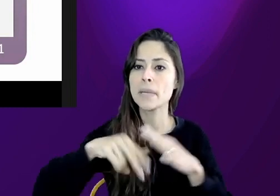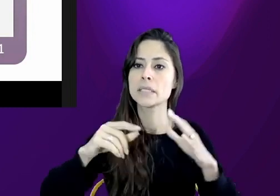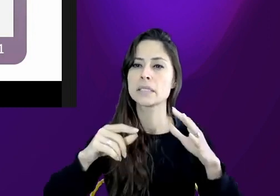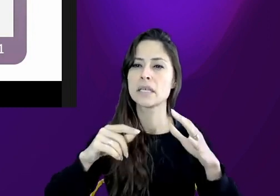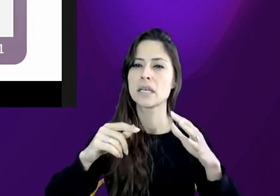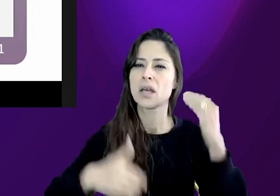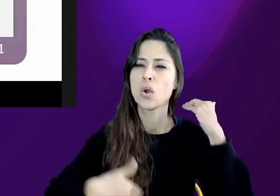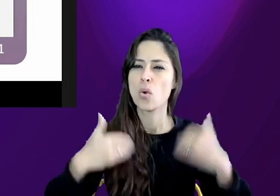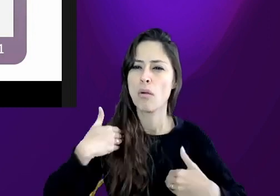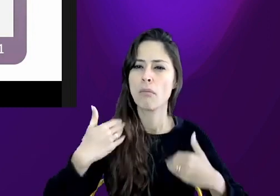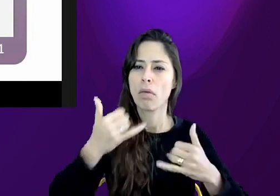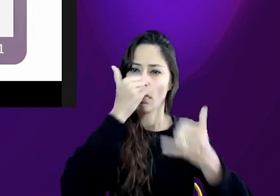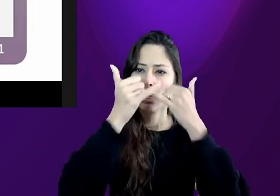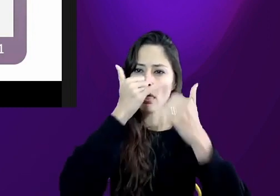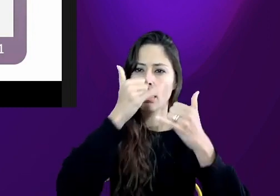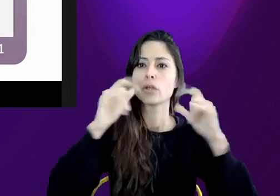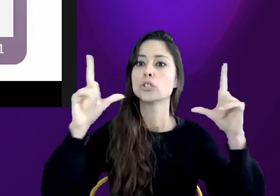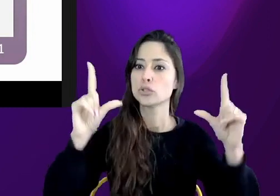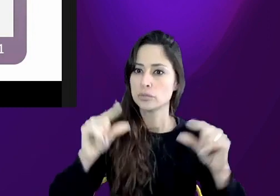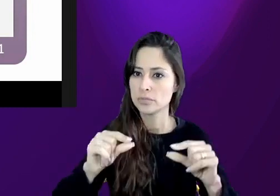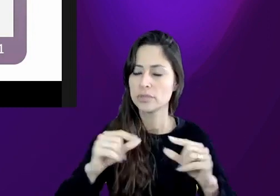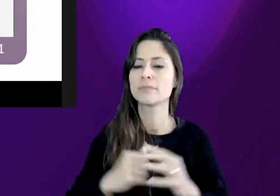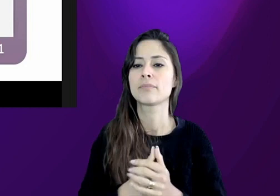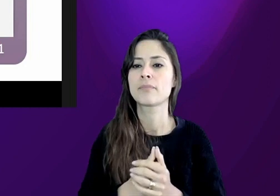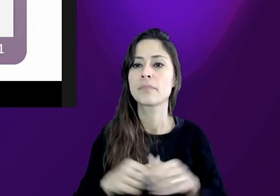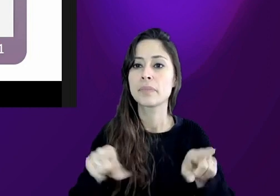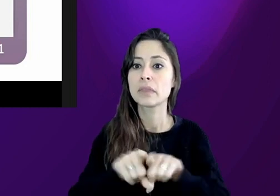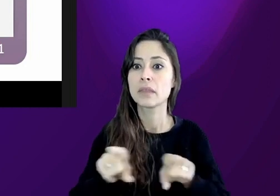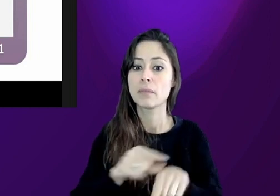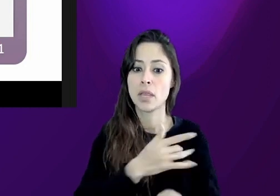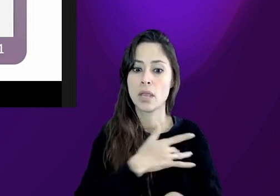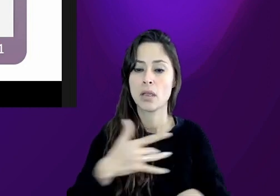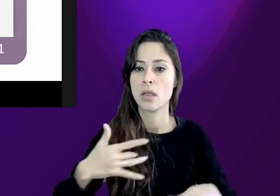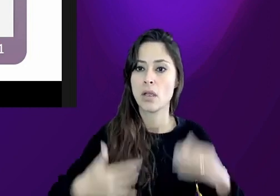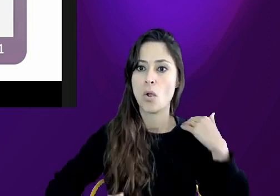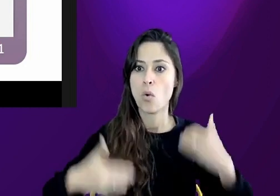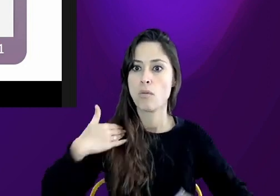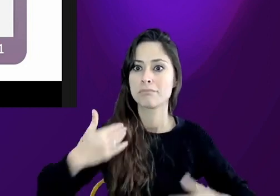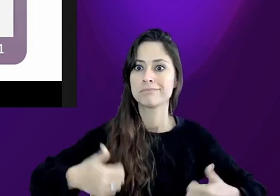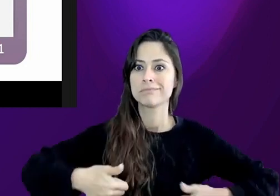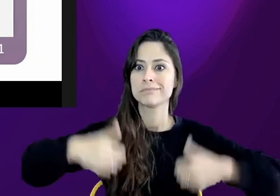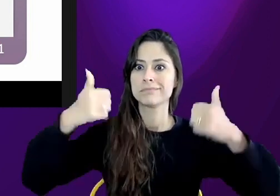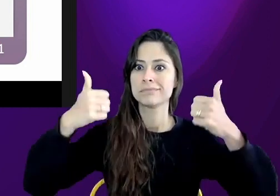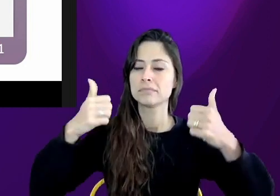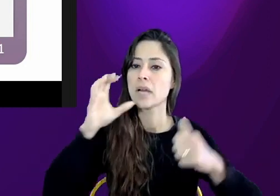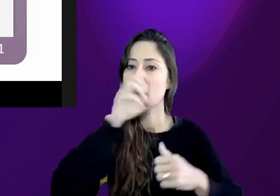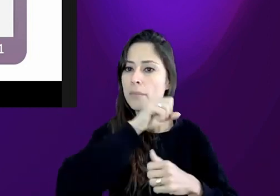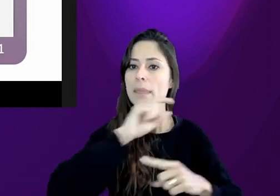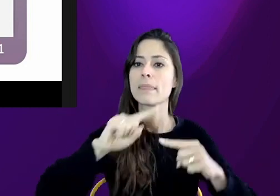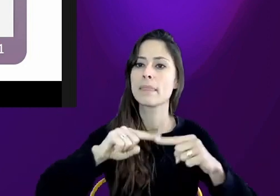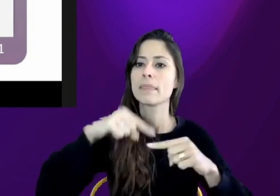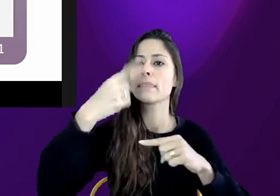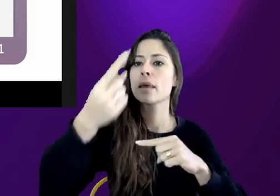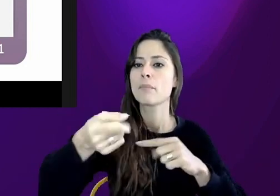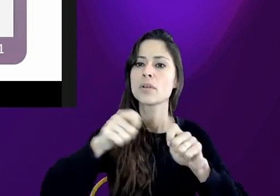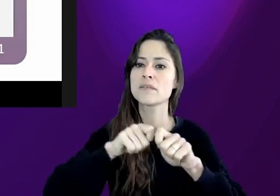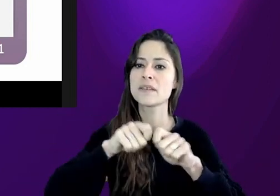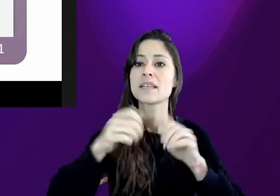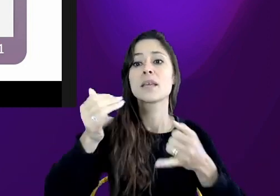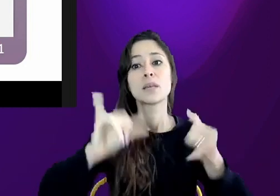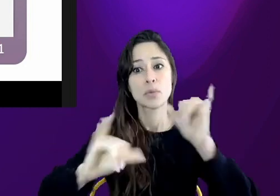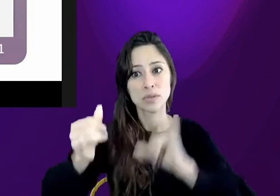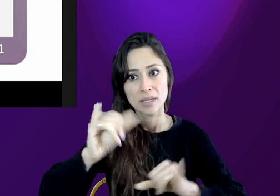linfadenectomia, de acordo com o estudo chinês, uma recuperação mais rápida, permitindo que o doente faça a quimioterapia mais precocemente, mas isso